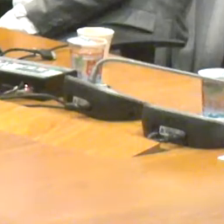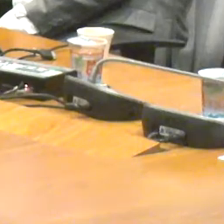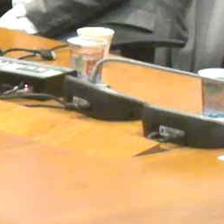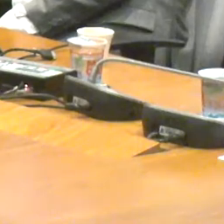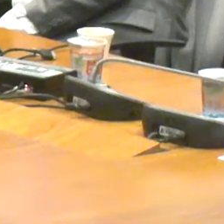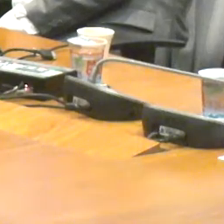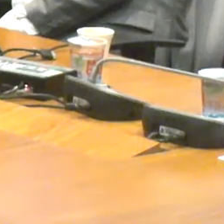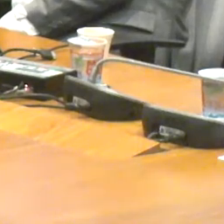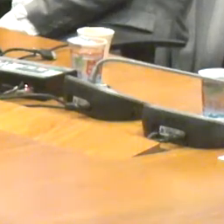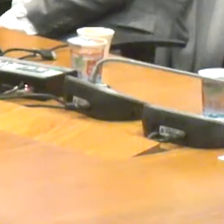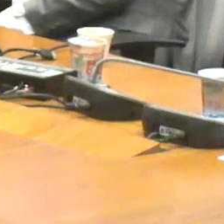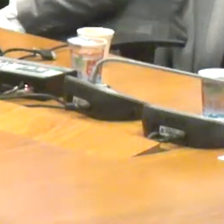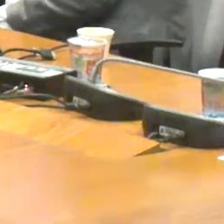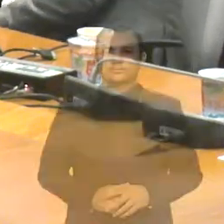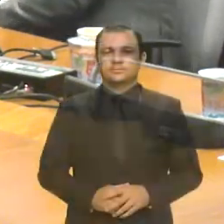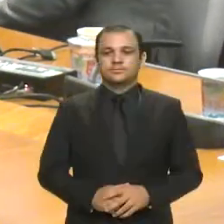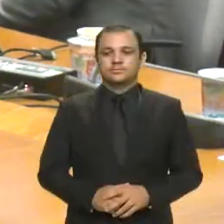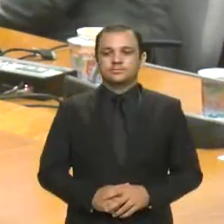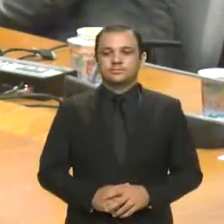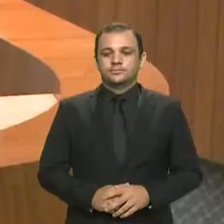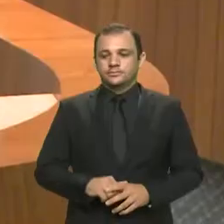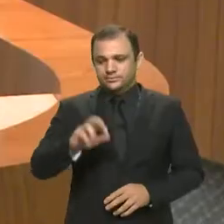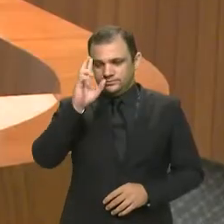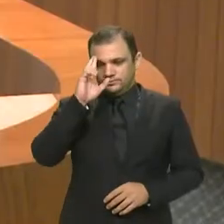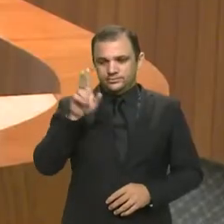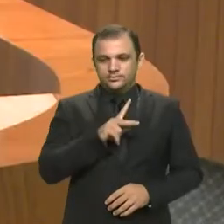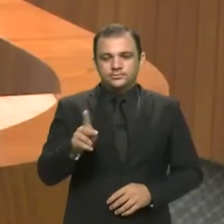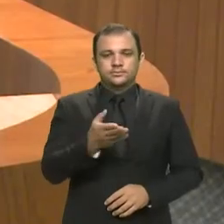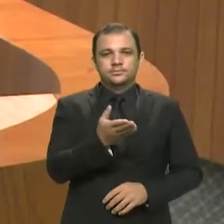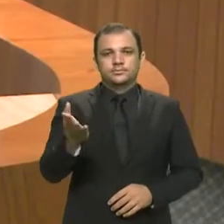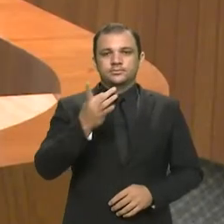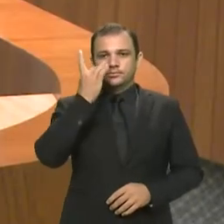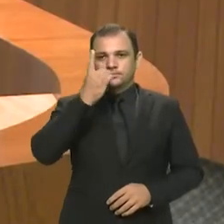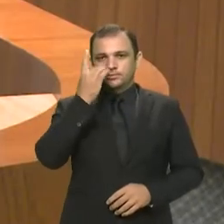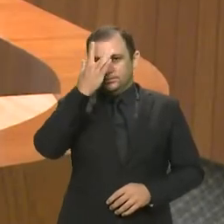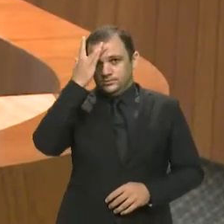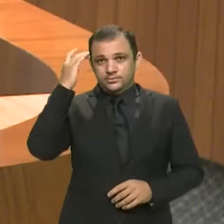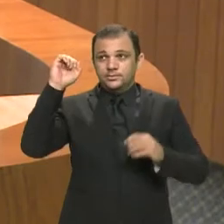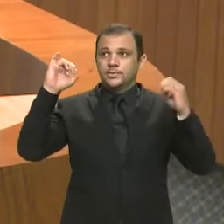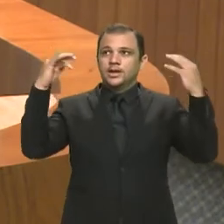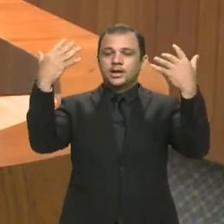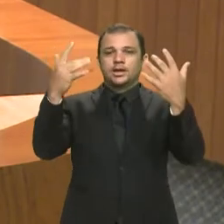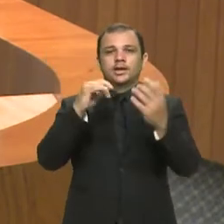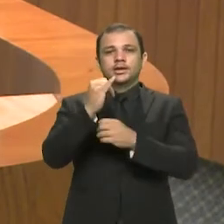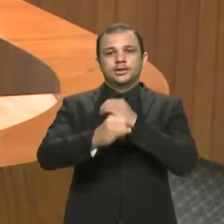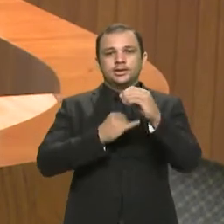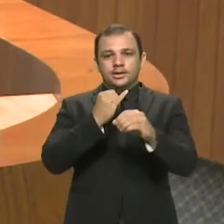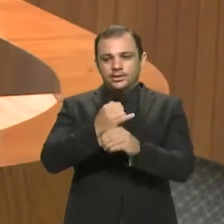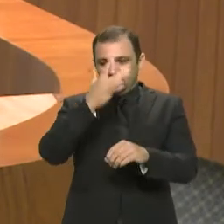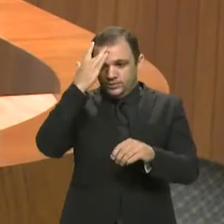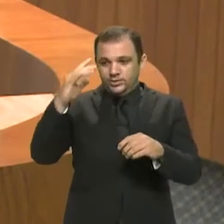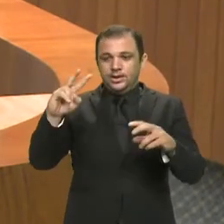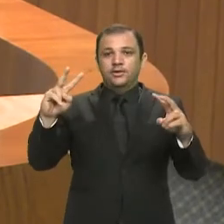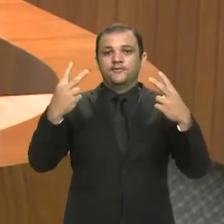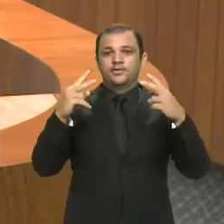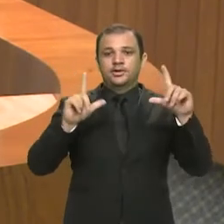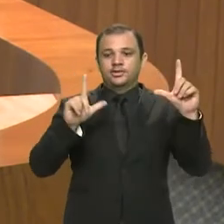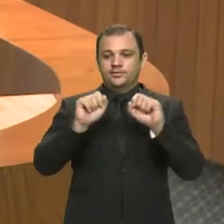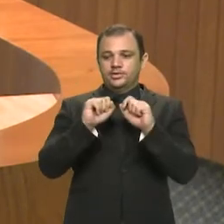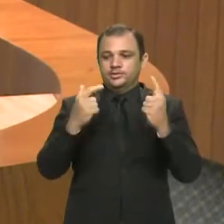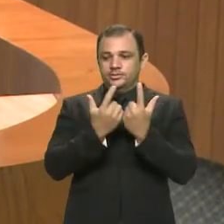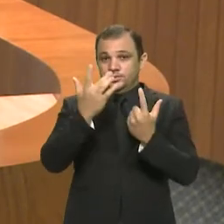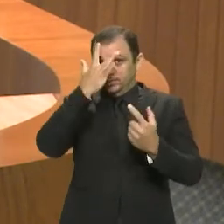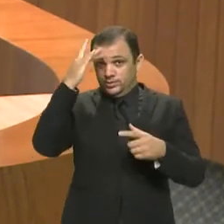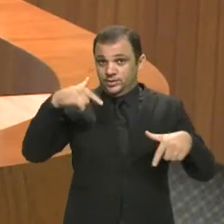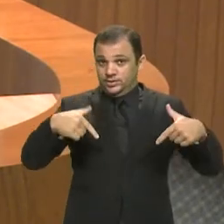o senhor presidente senhoras e senhores deputados membros da galeria internautas e telespectadores da TV Assembleia funcionários dos